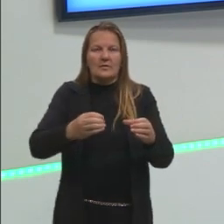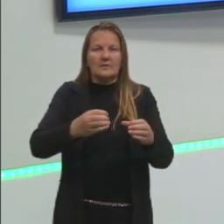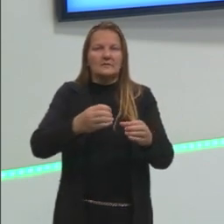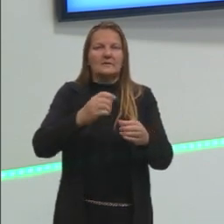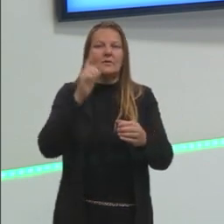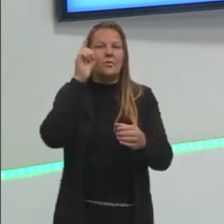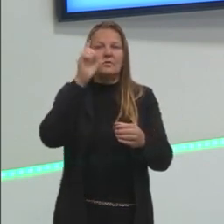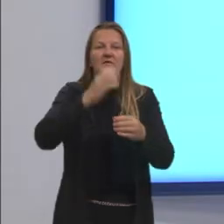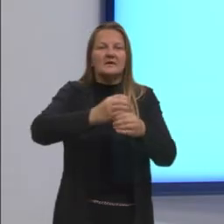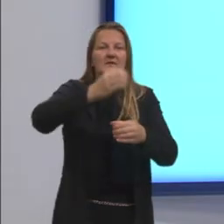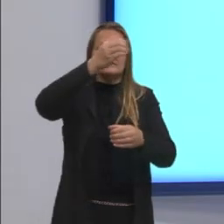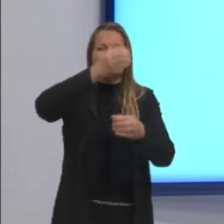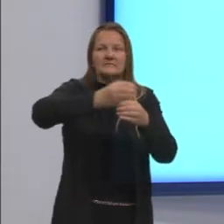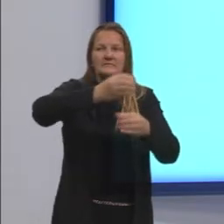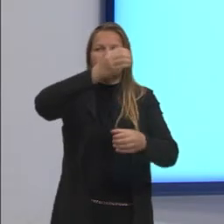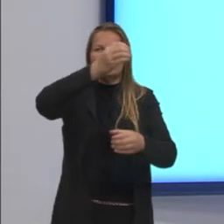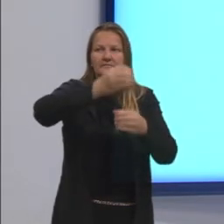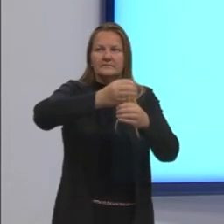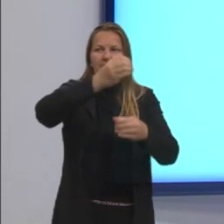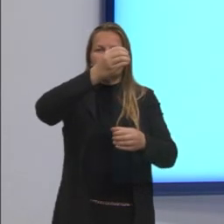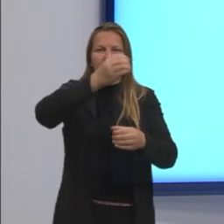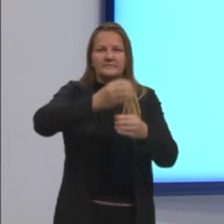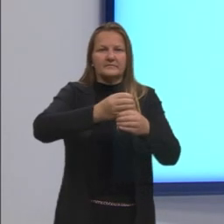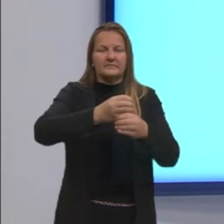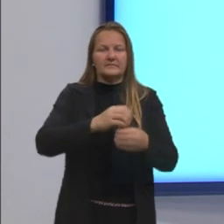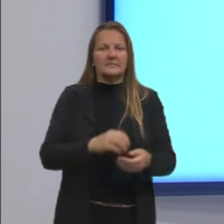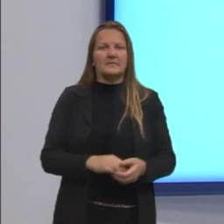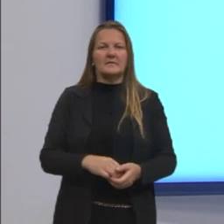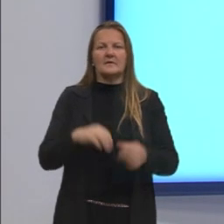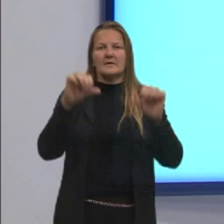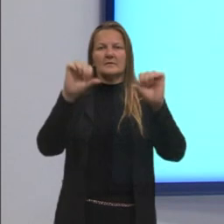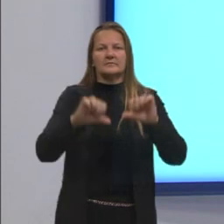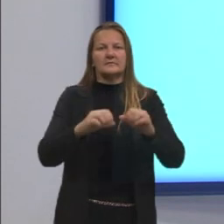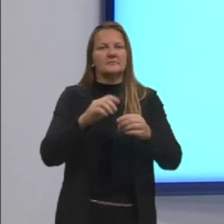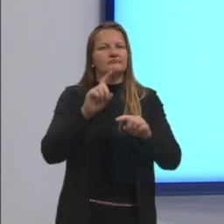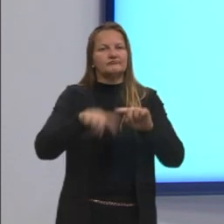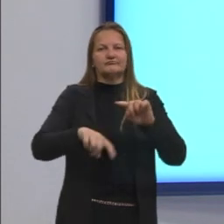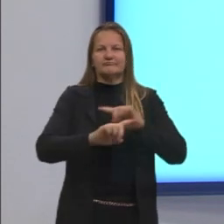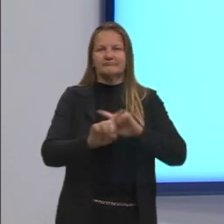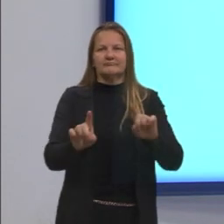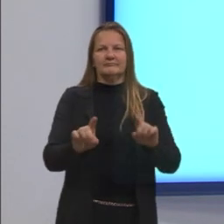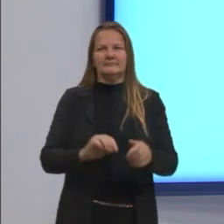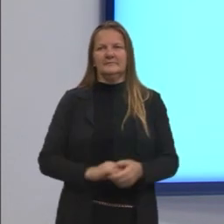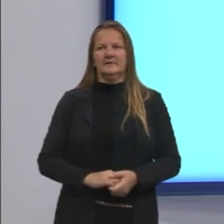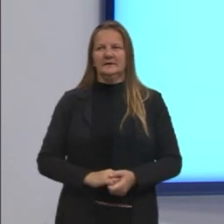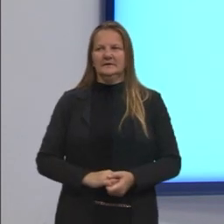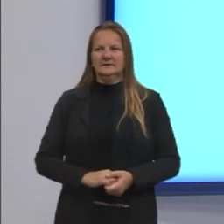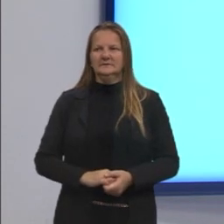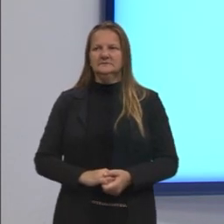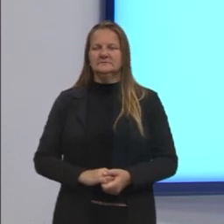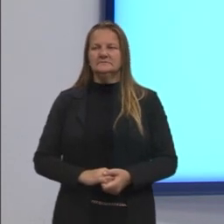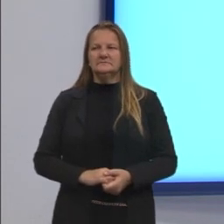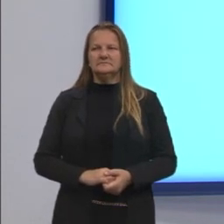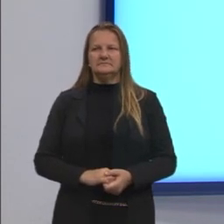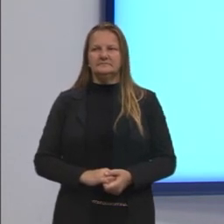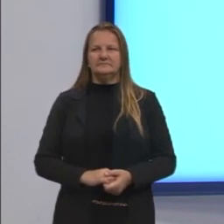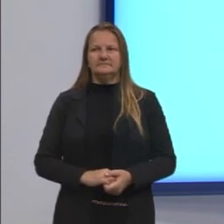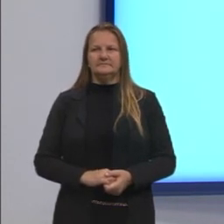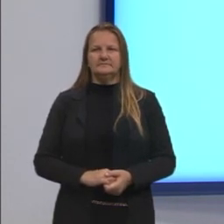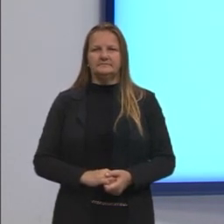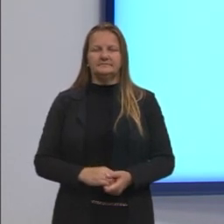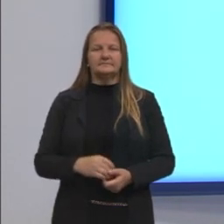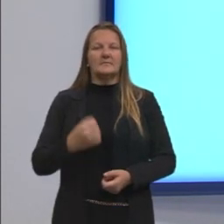não cabe né totalmente também vou descartar esta figura esse recipiente né